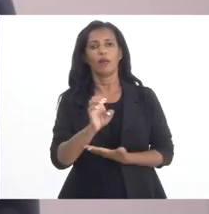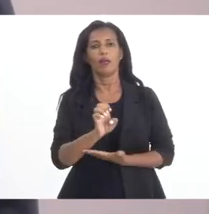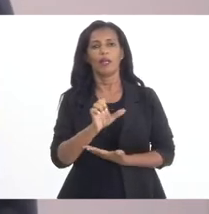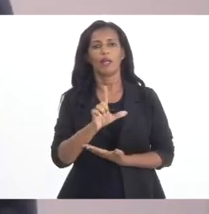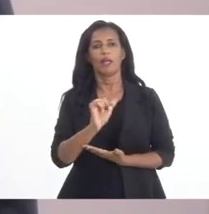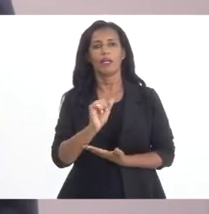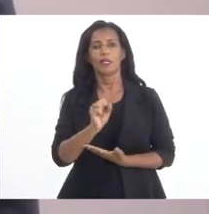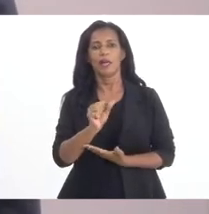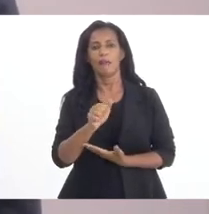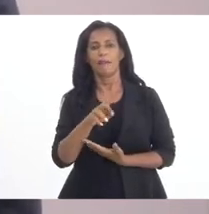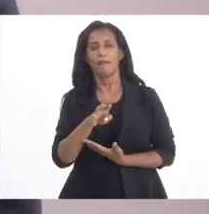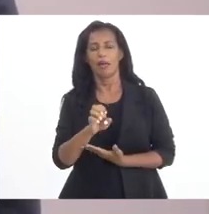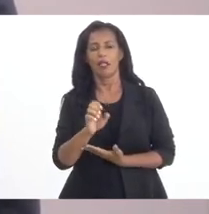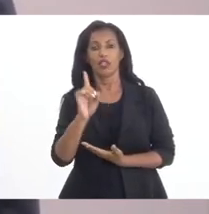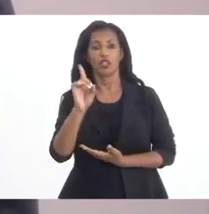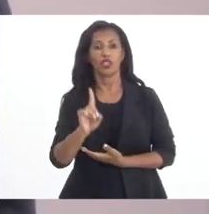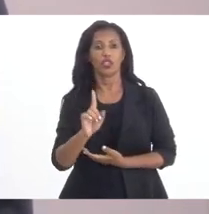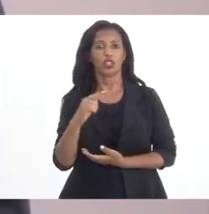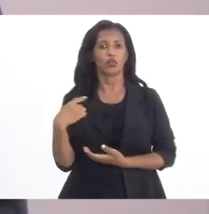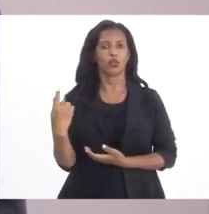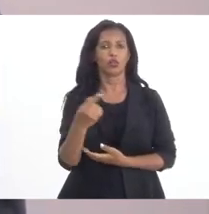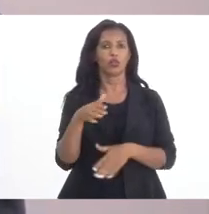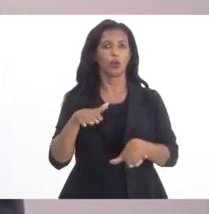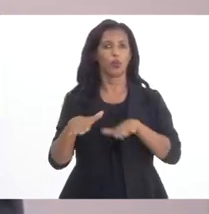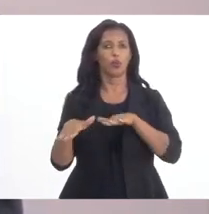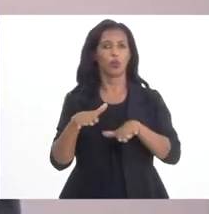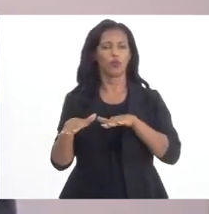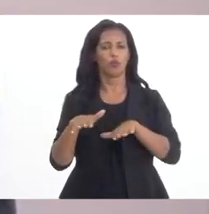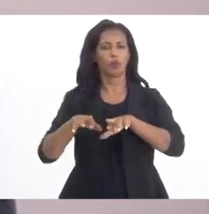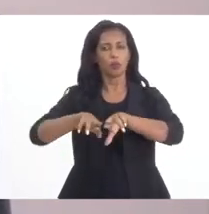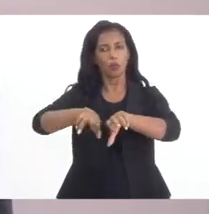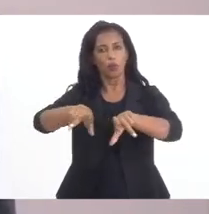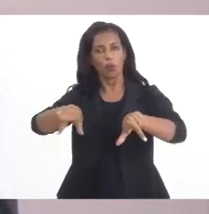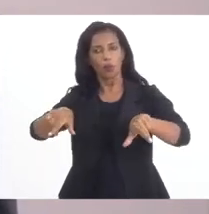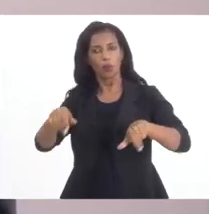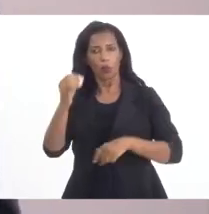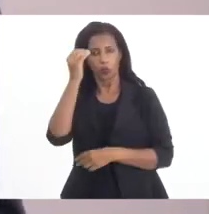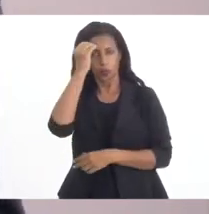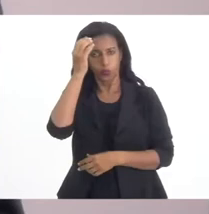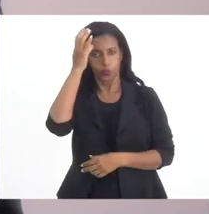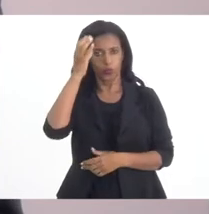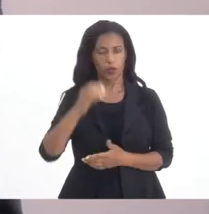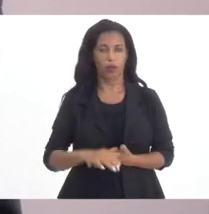Manja, diretora-geral do Movimento Territórios Diversos Associação Cultural.